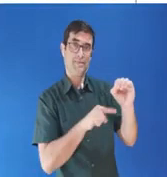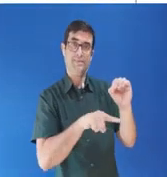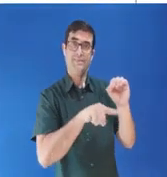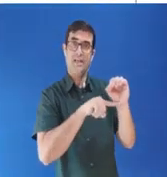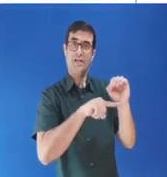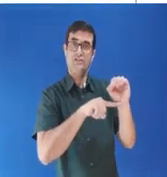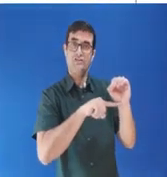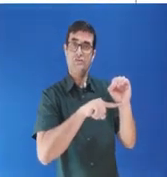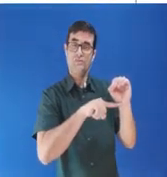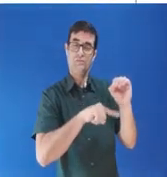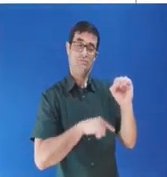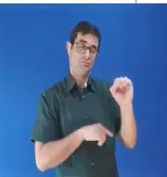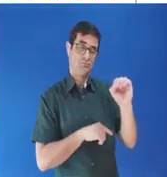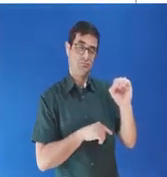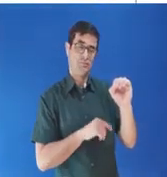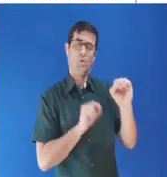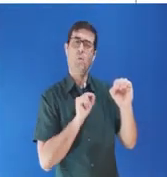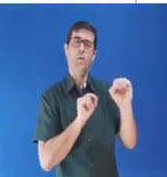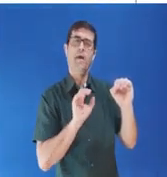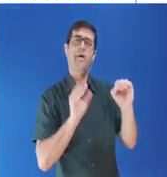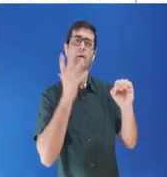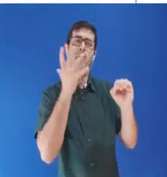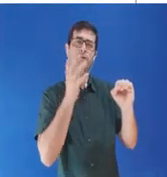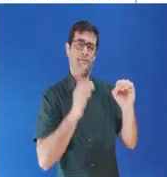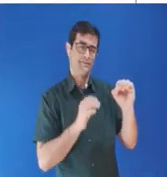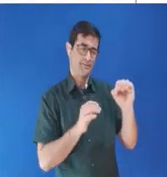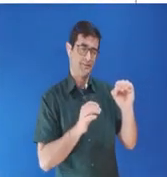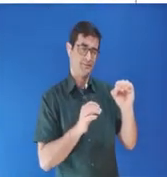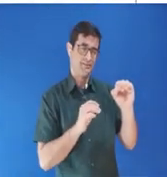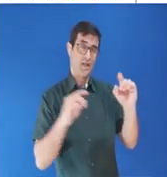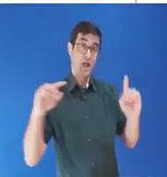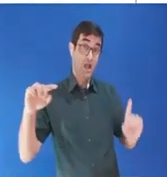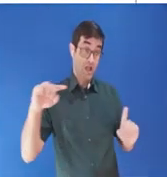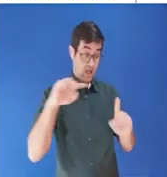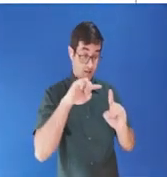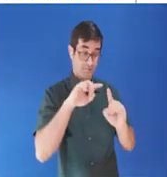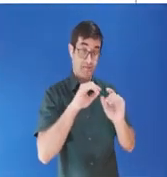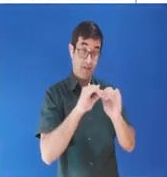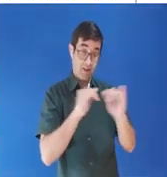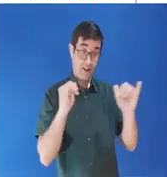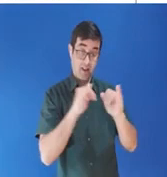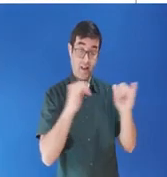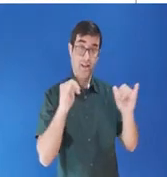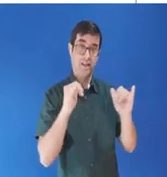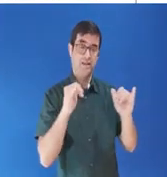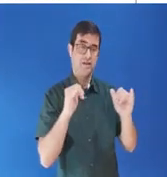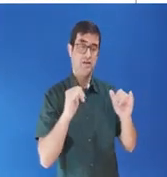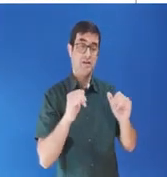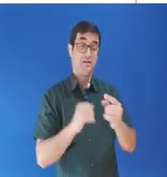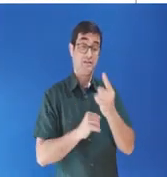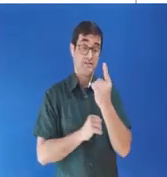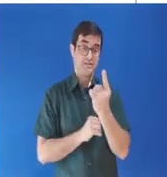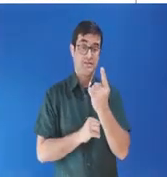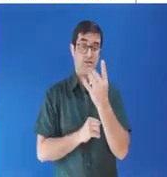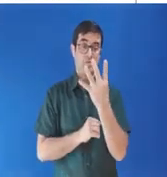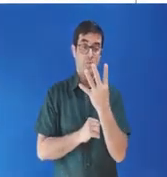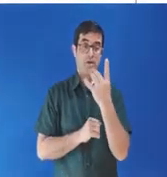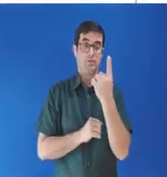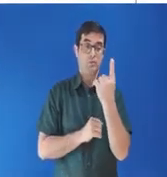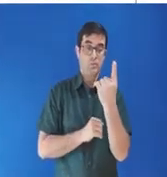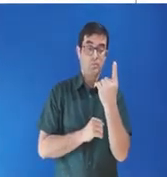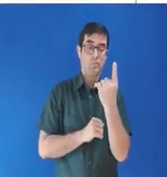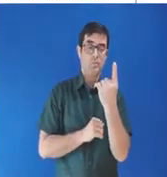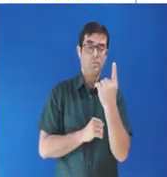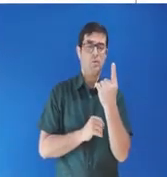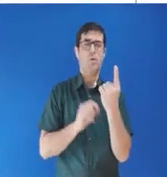carregada negativamente. O que acontece? A afinidade eletrônica é de mais 141. O que